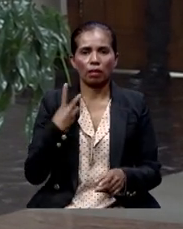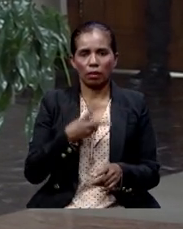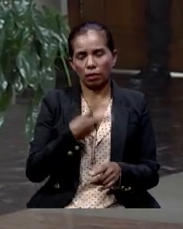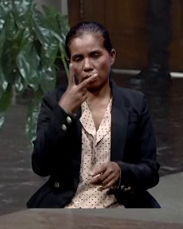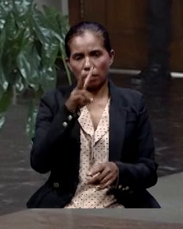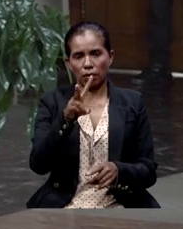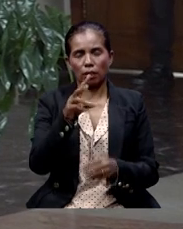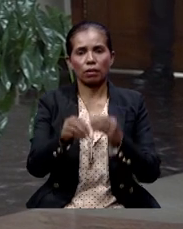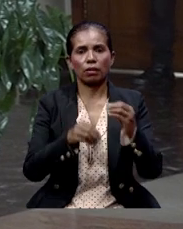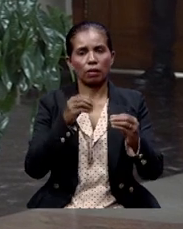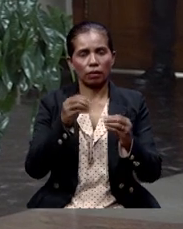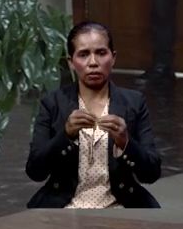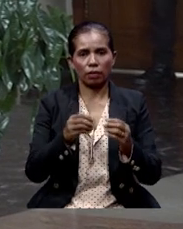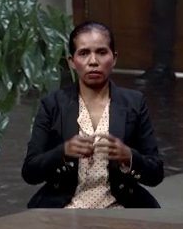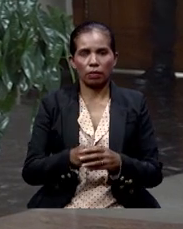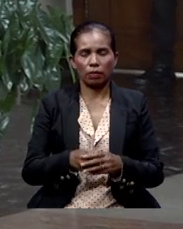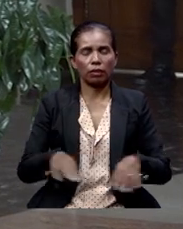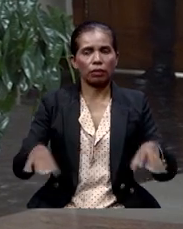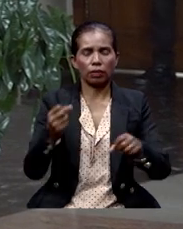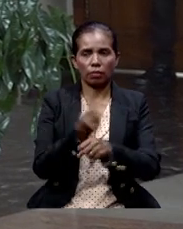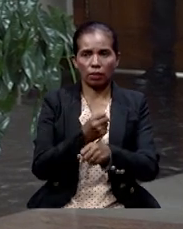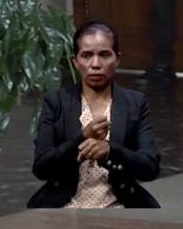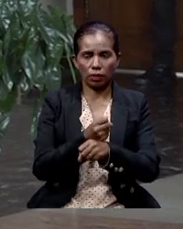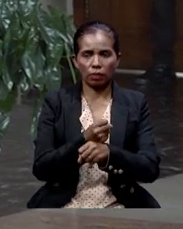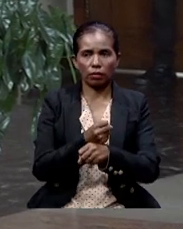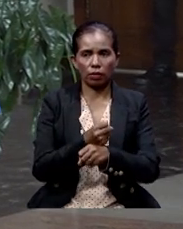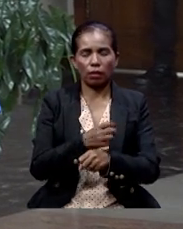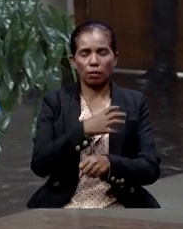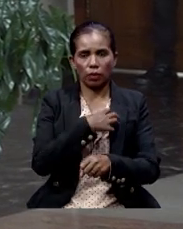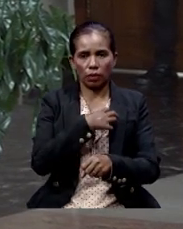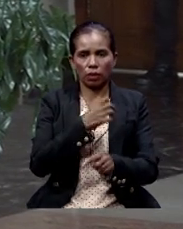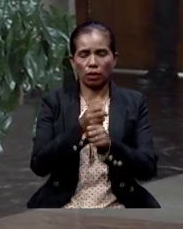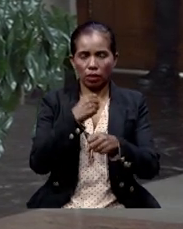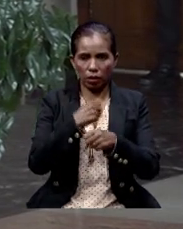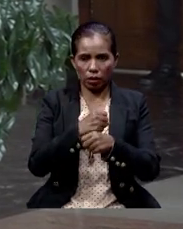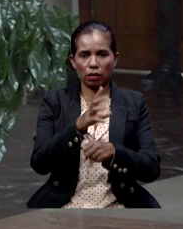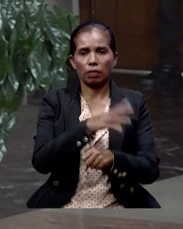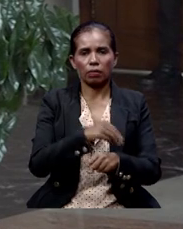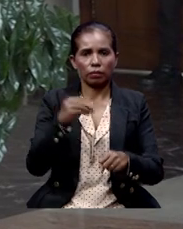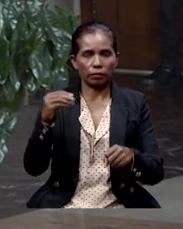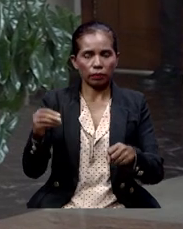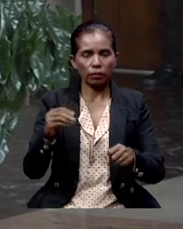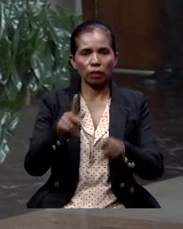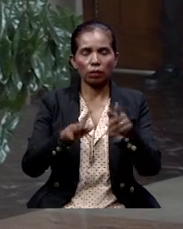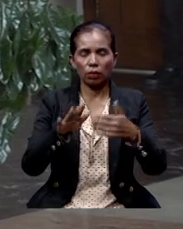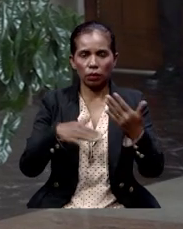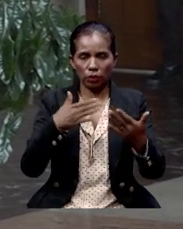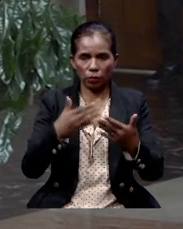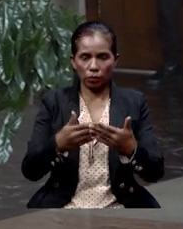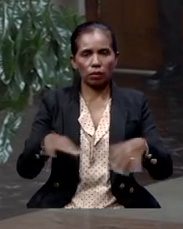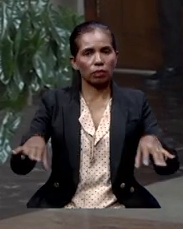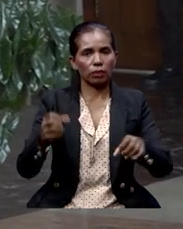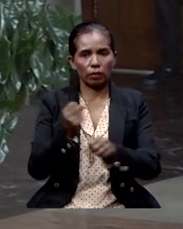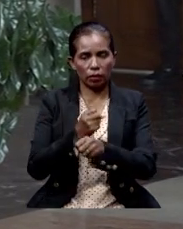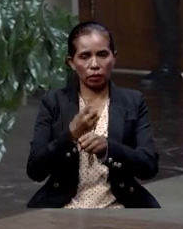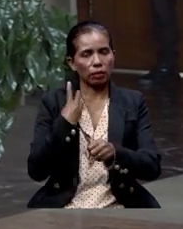kata esforso to mak nebe mak pentel halo no moso emhatutu ninian ita